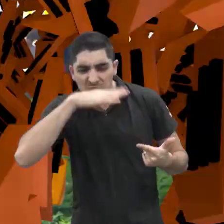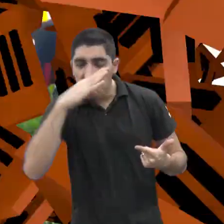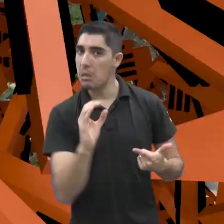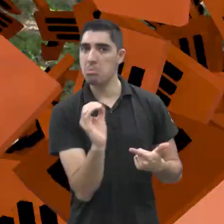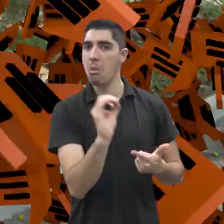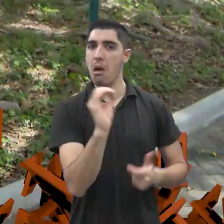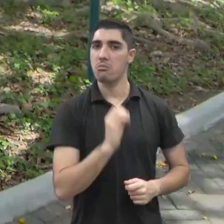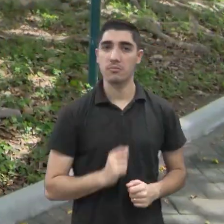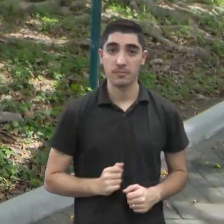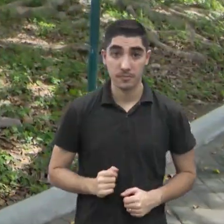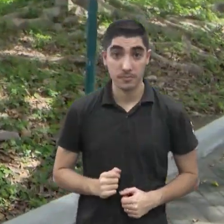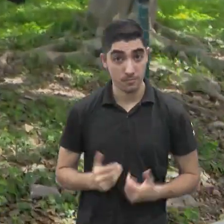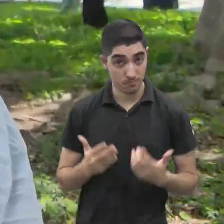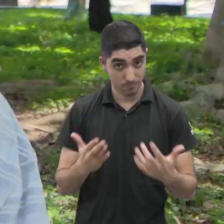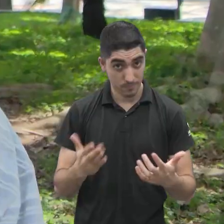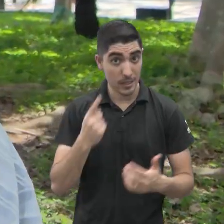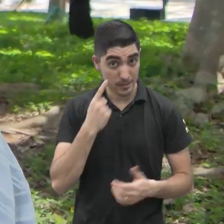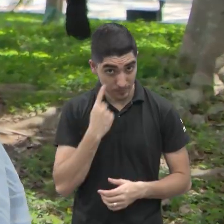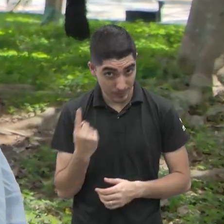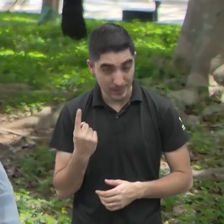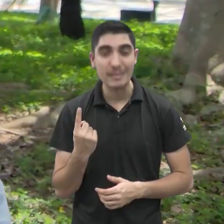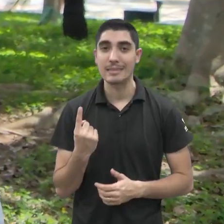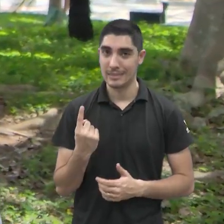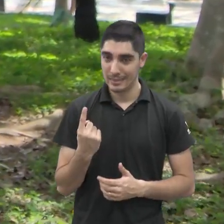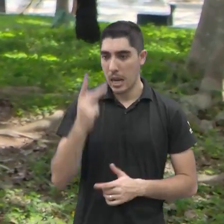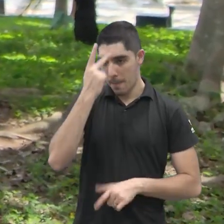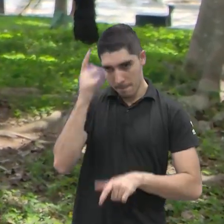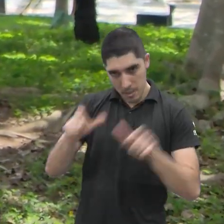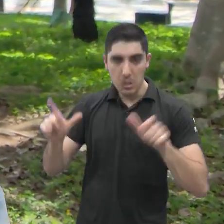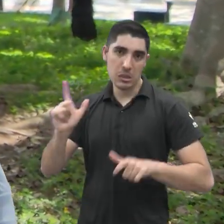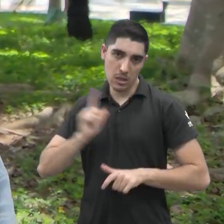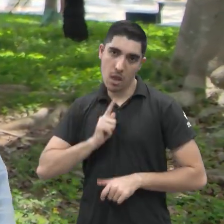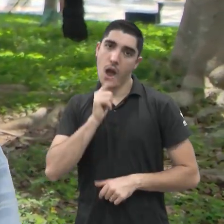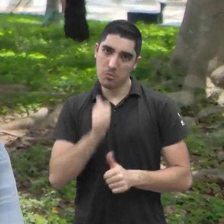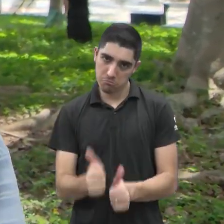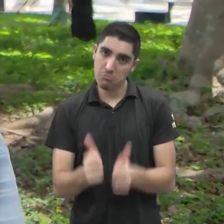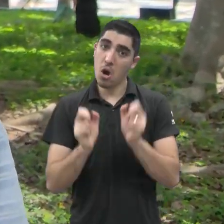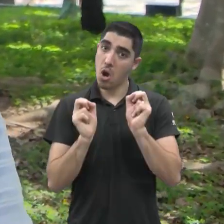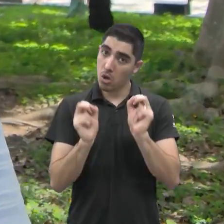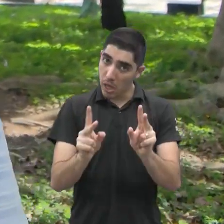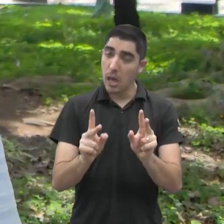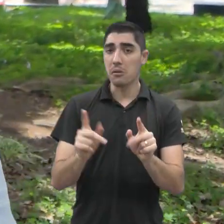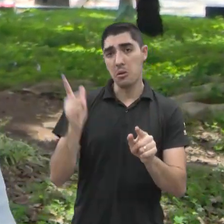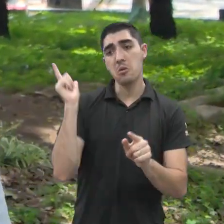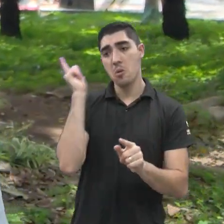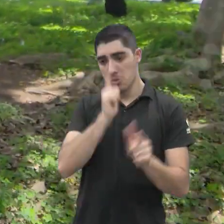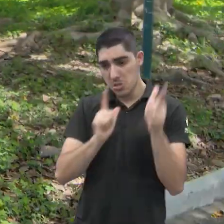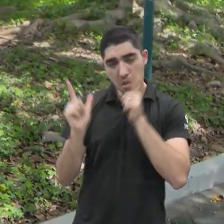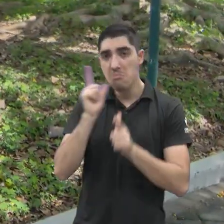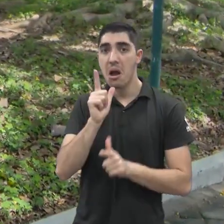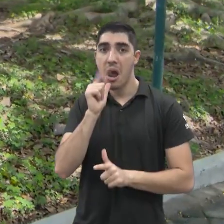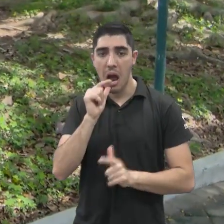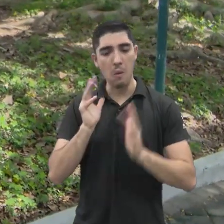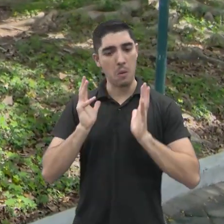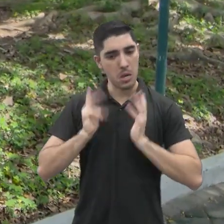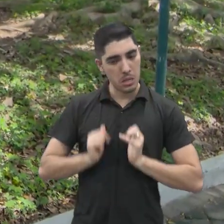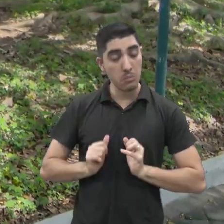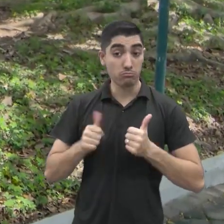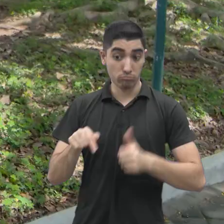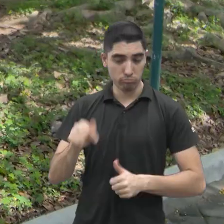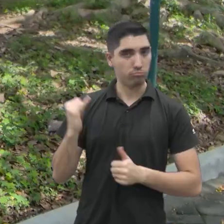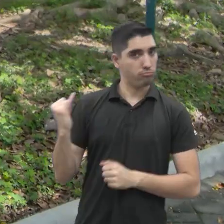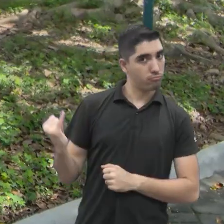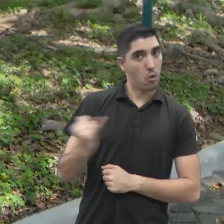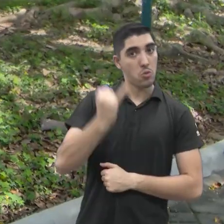tem nada. Ó, pelo visto as pessoas estão tendo acesso ao saneamento básico e estão recebendo água de qualidade, que é